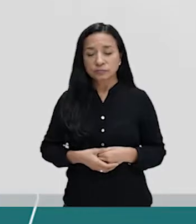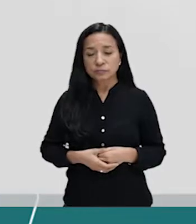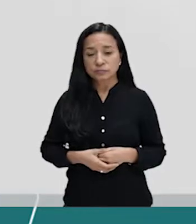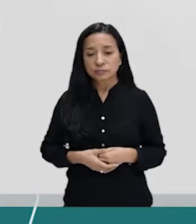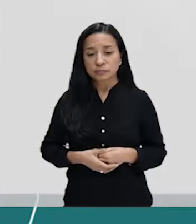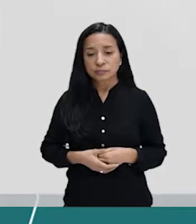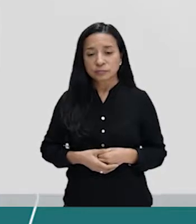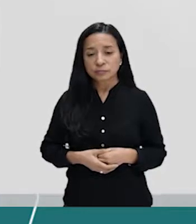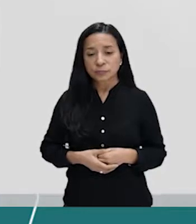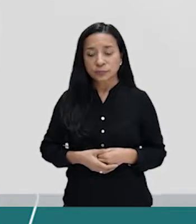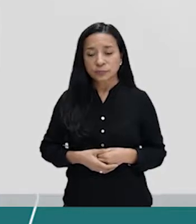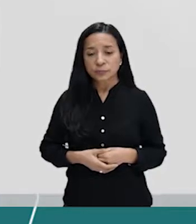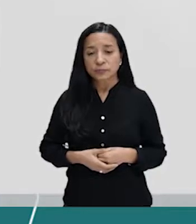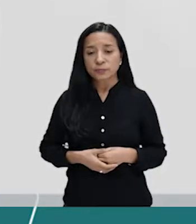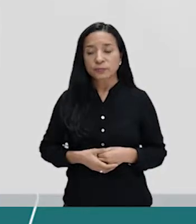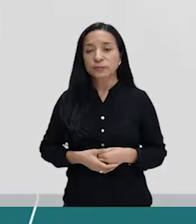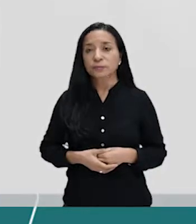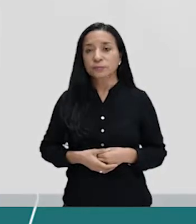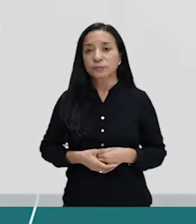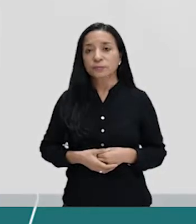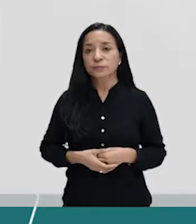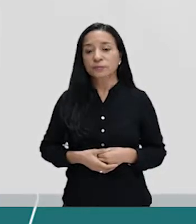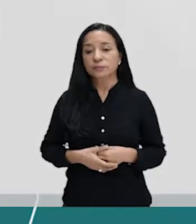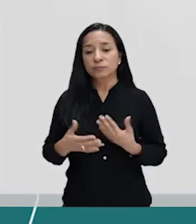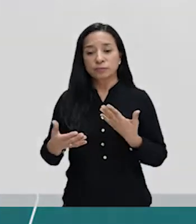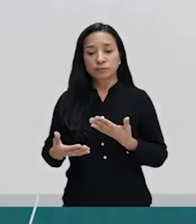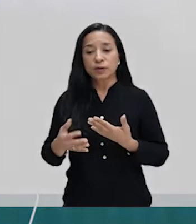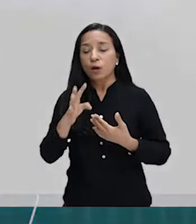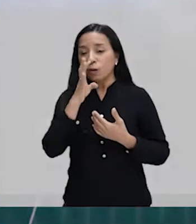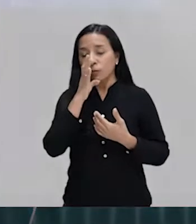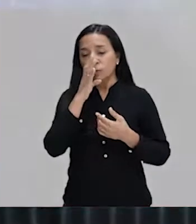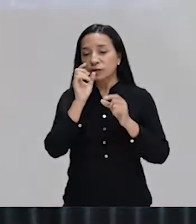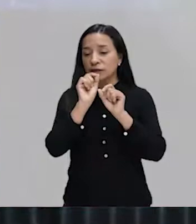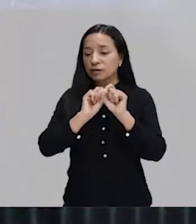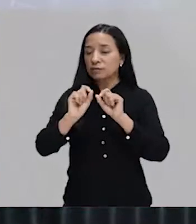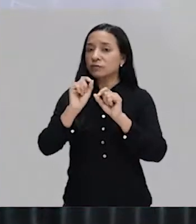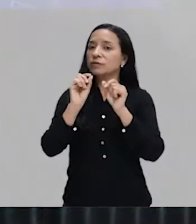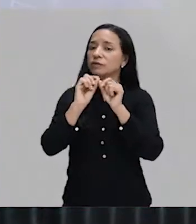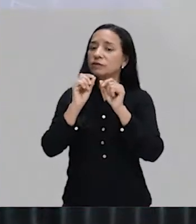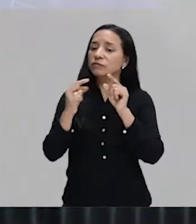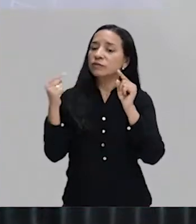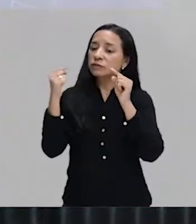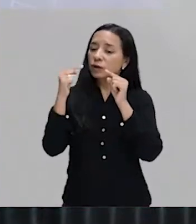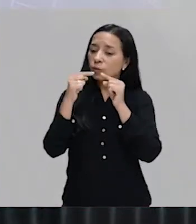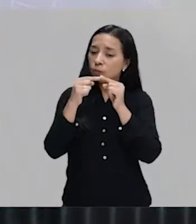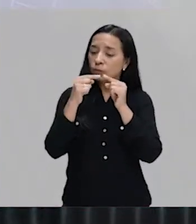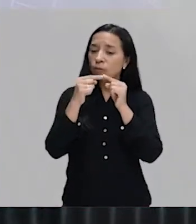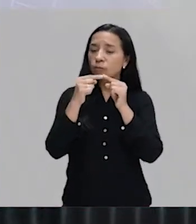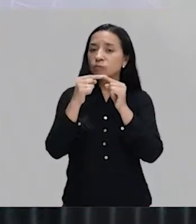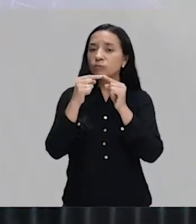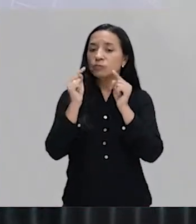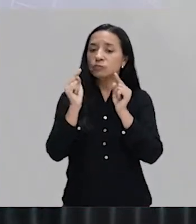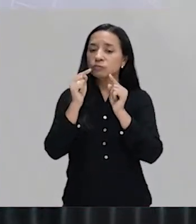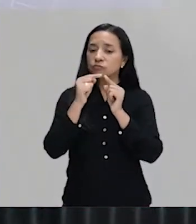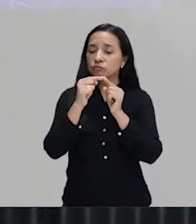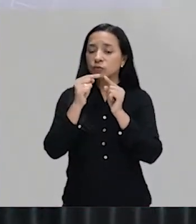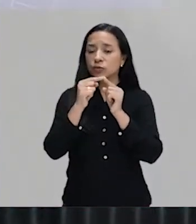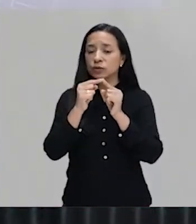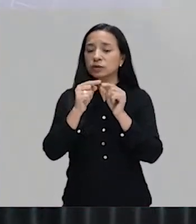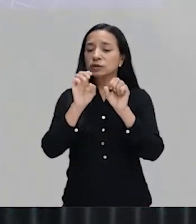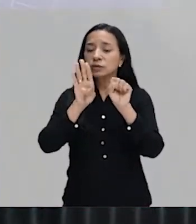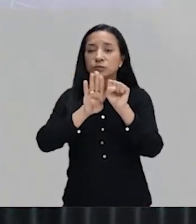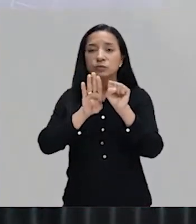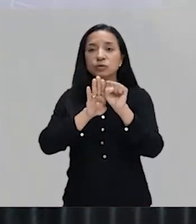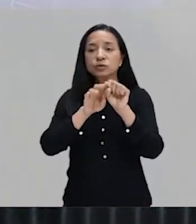escola. Estes são seus documentos. Então, observem aí que ele faz a concordância com o substantivo que está ali, né? Pertinho, que está